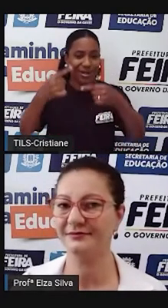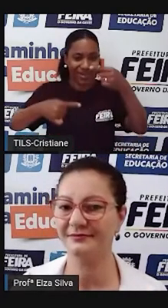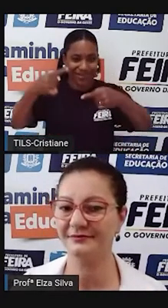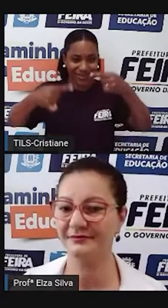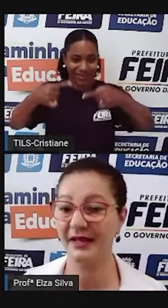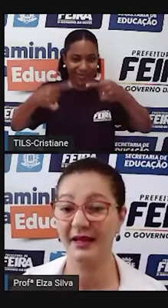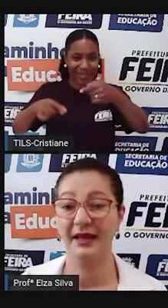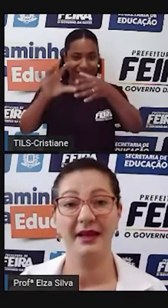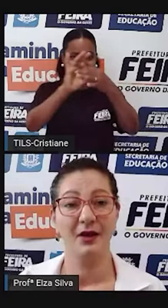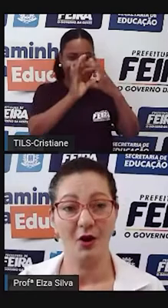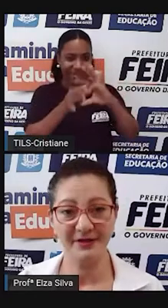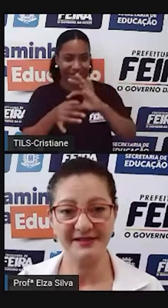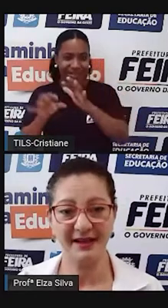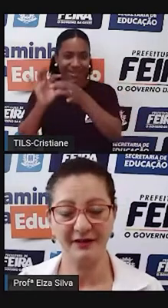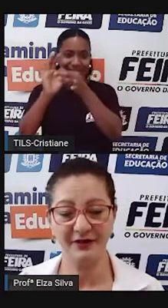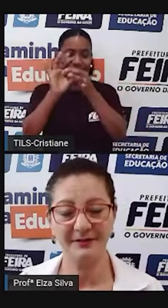Inverno?